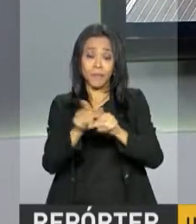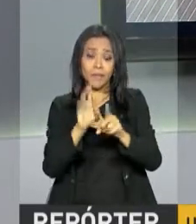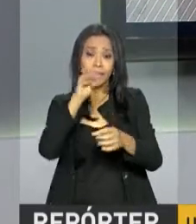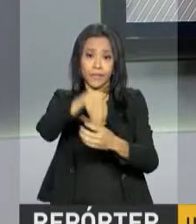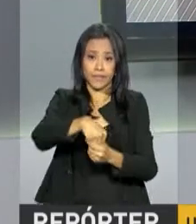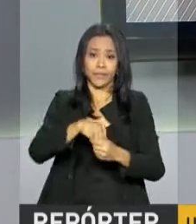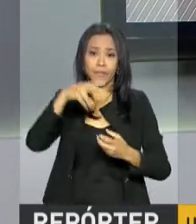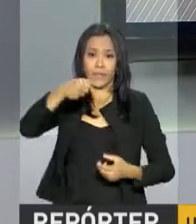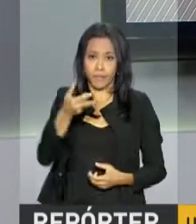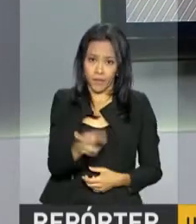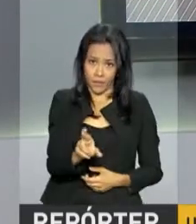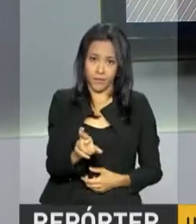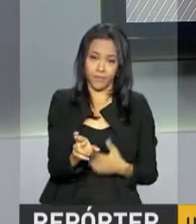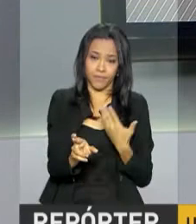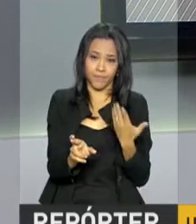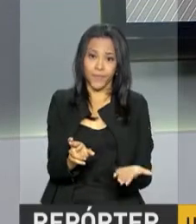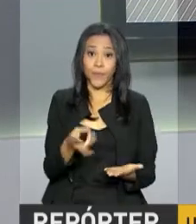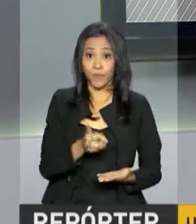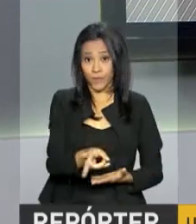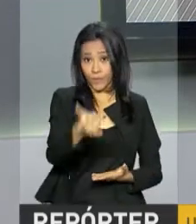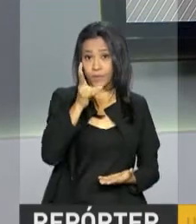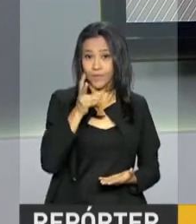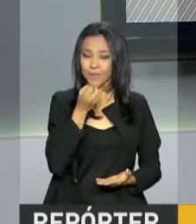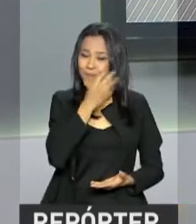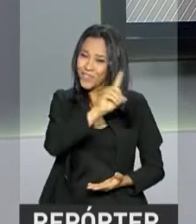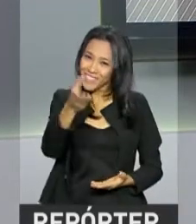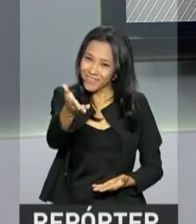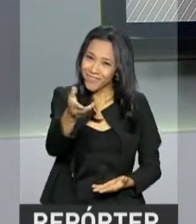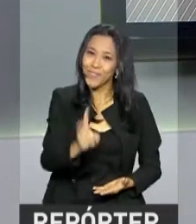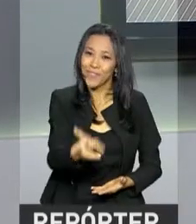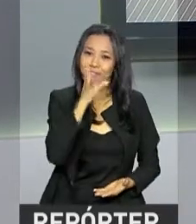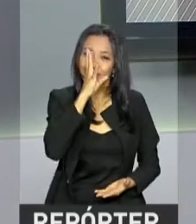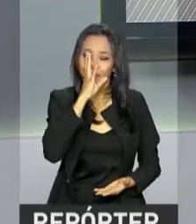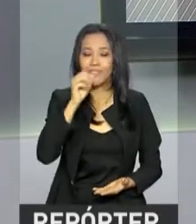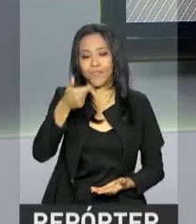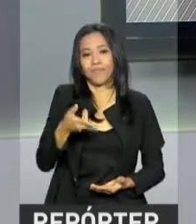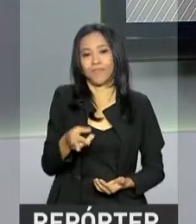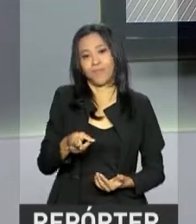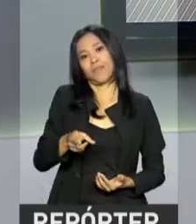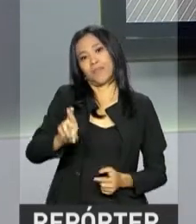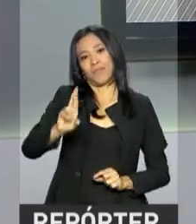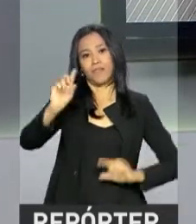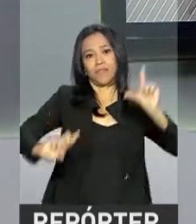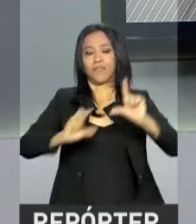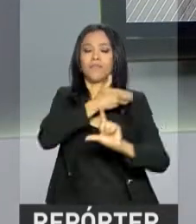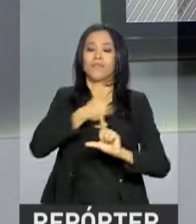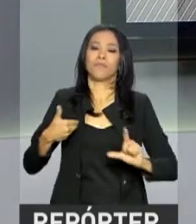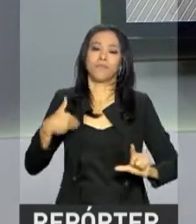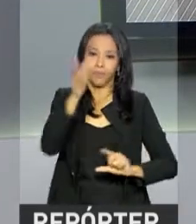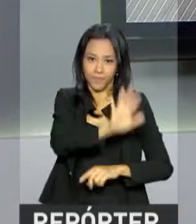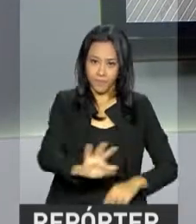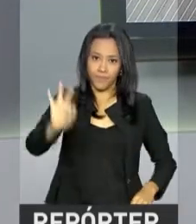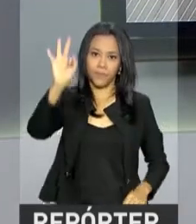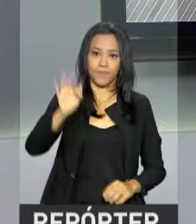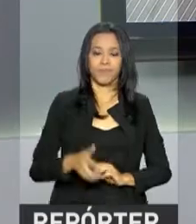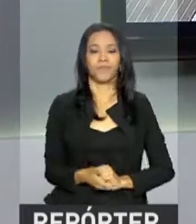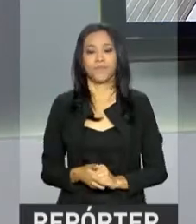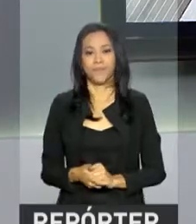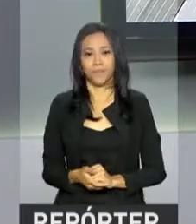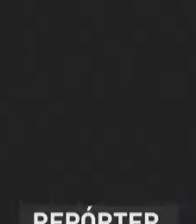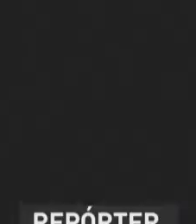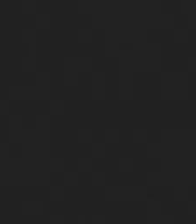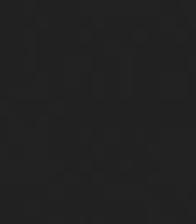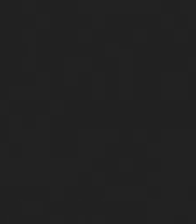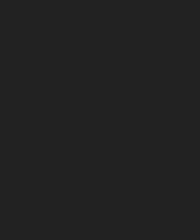na página da nbr na internet um bom dia pra você e continua com a gente a nbr a tv do governo federal